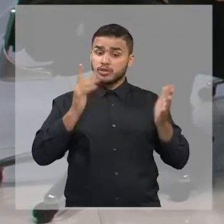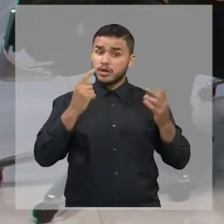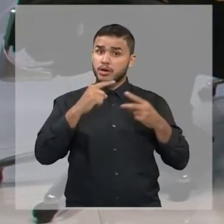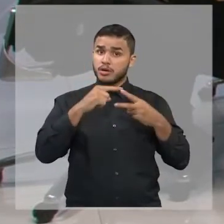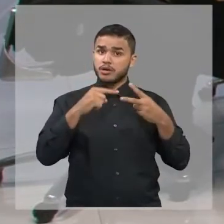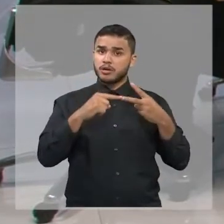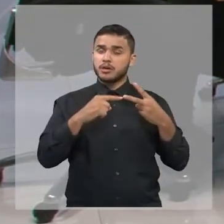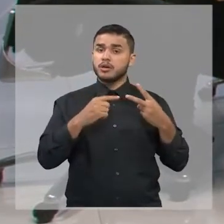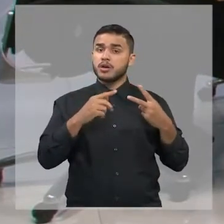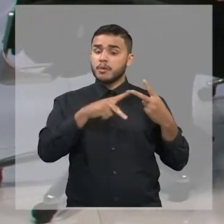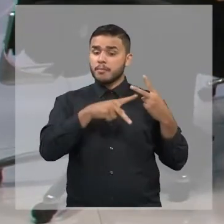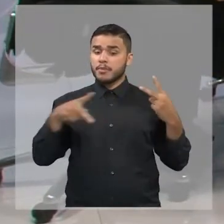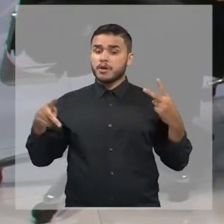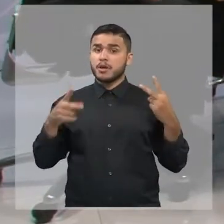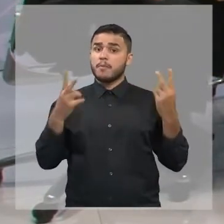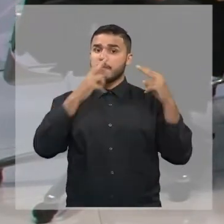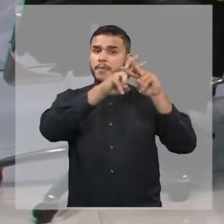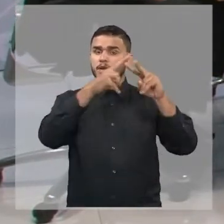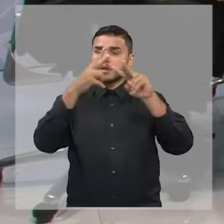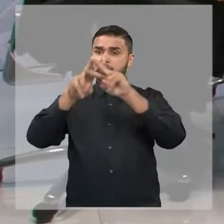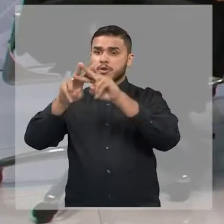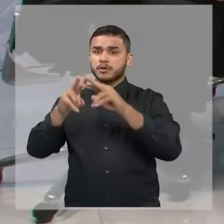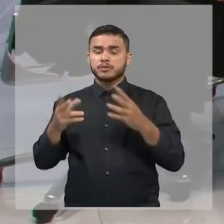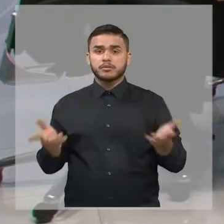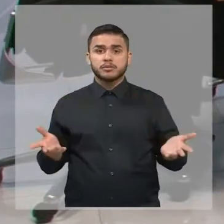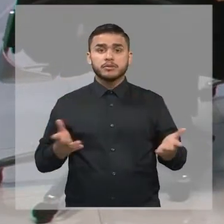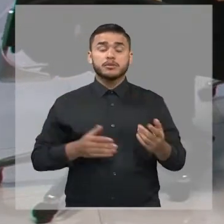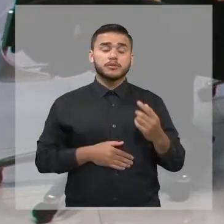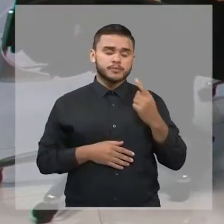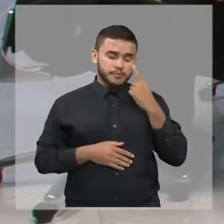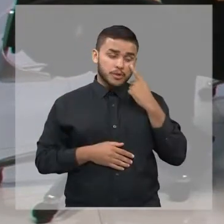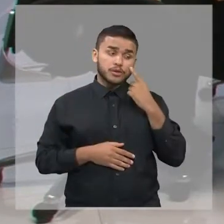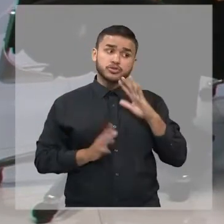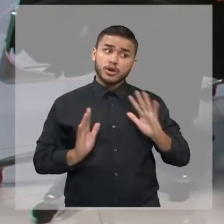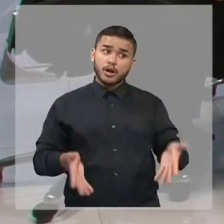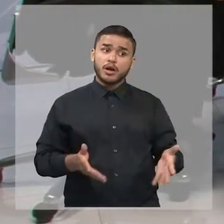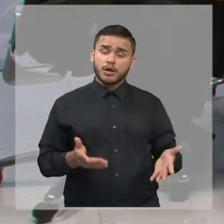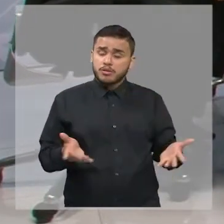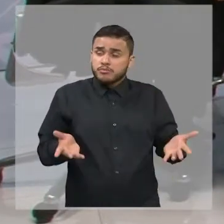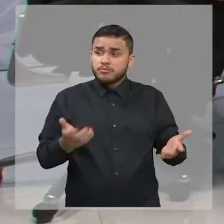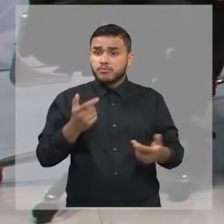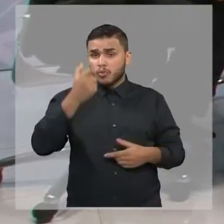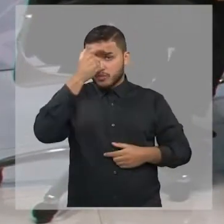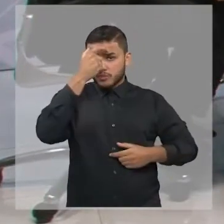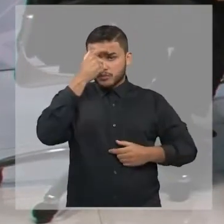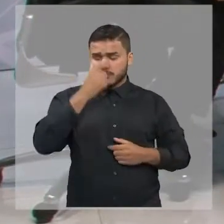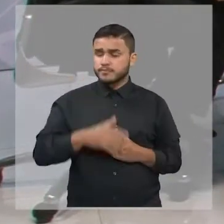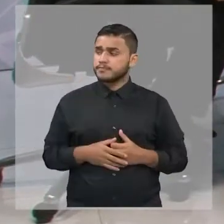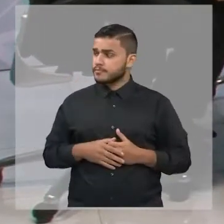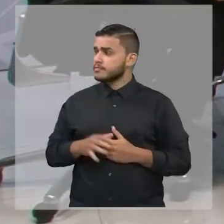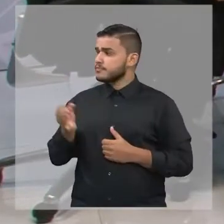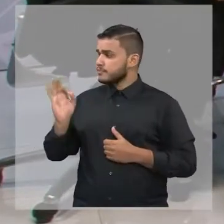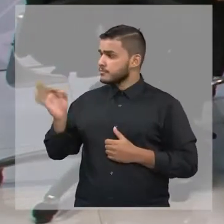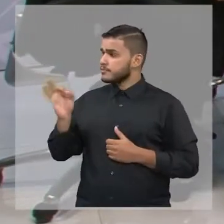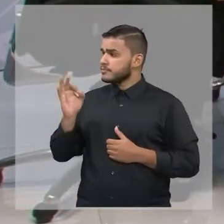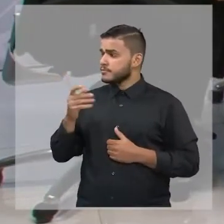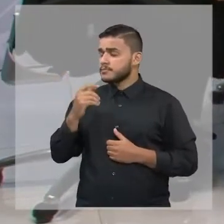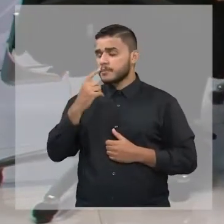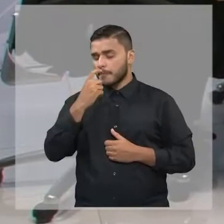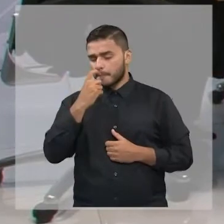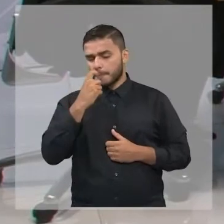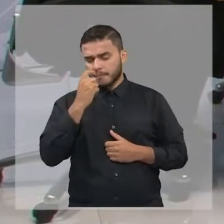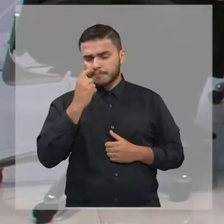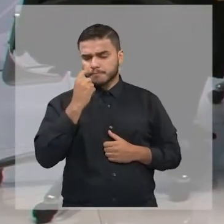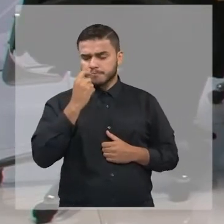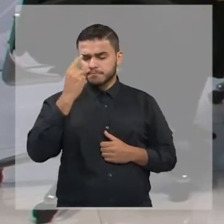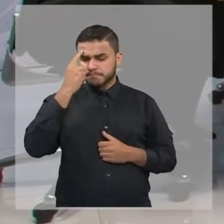hoje. Se o Brasil não tiver mudado com um dado desse, eu acho que não tem nada mais eloquente. Tem uma questão, dentro do que você falou, que não é discordando, mas